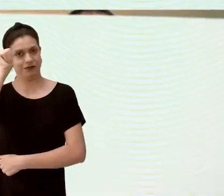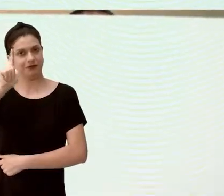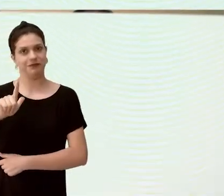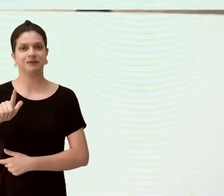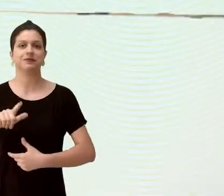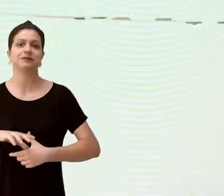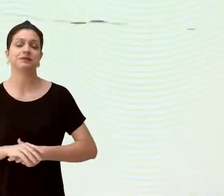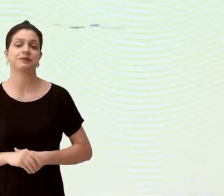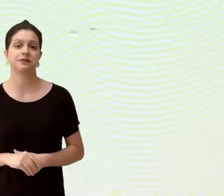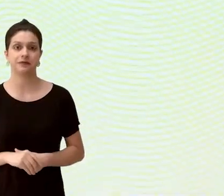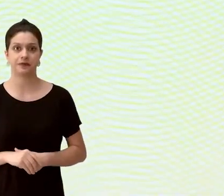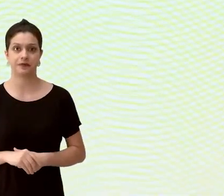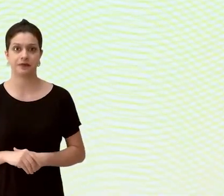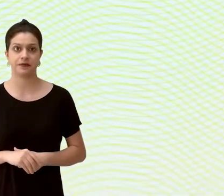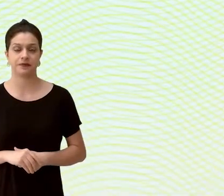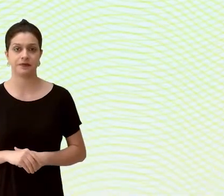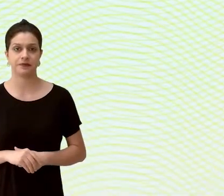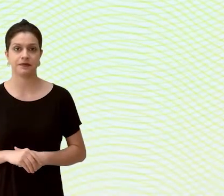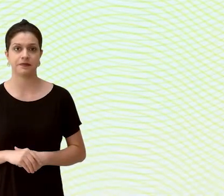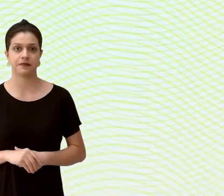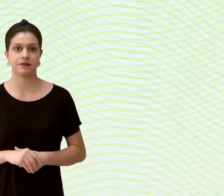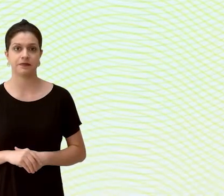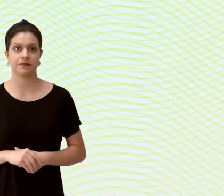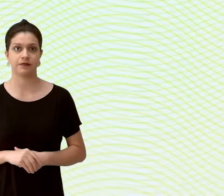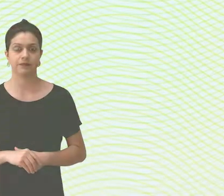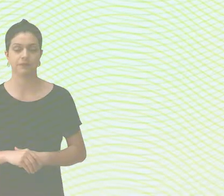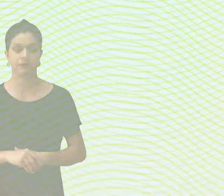Assembleia Legislativa de Mato Grosso do Sul.